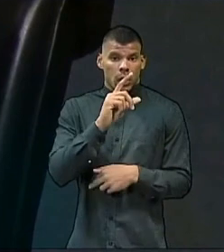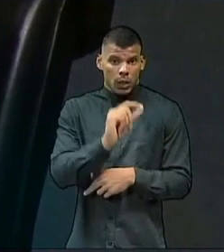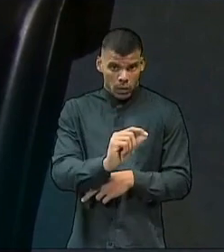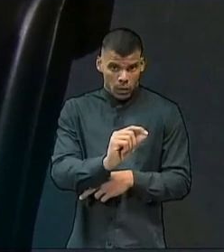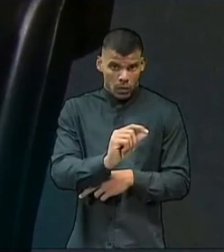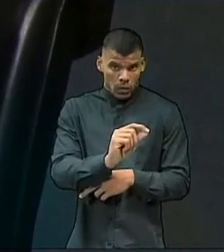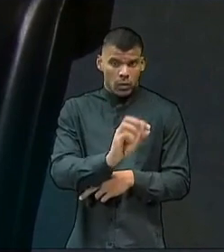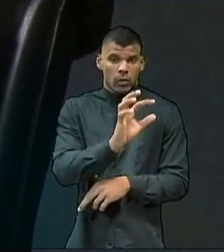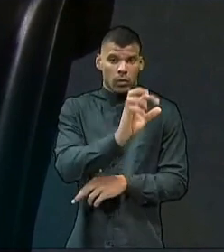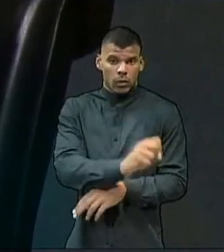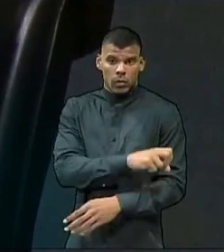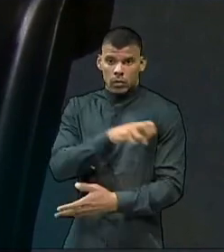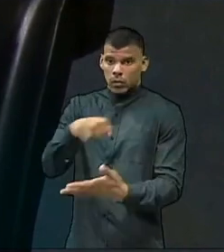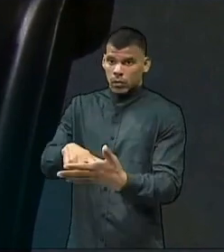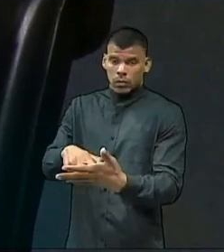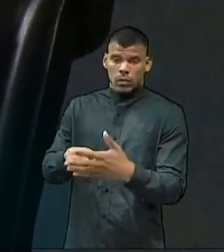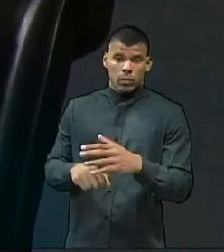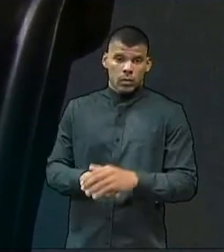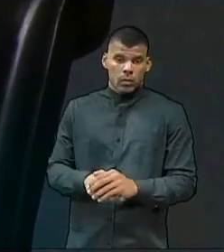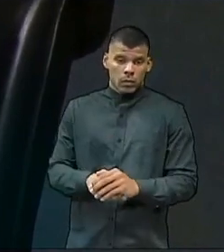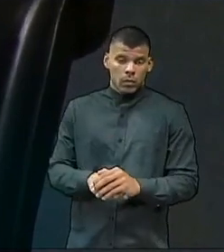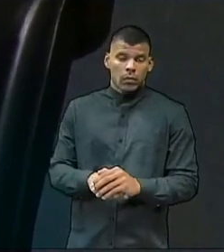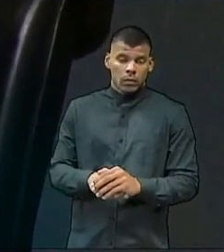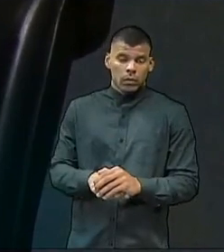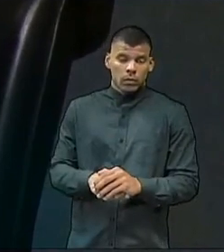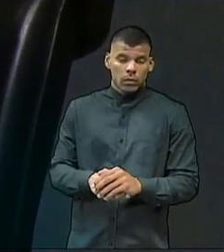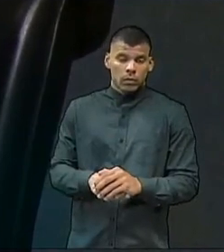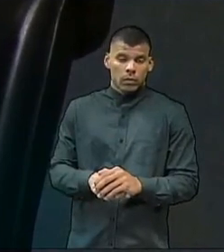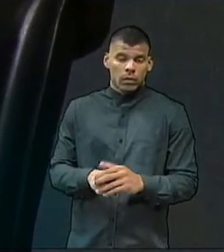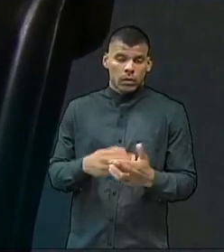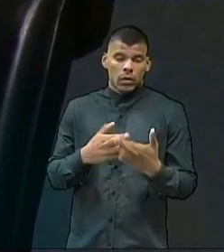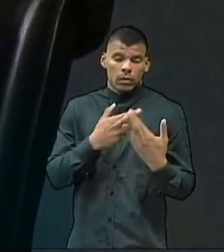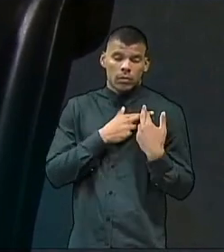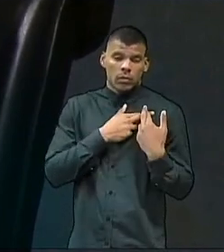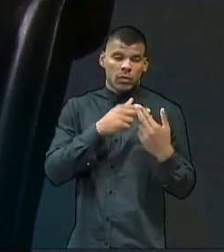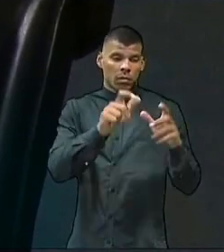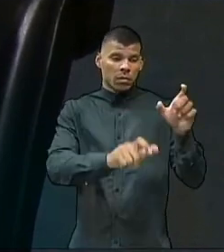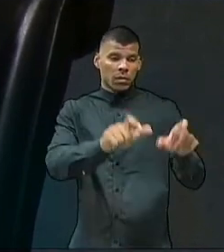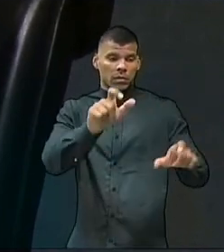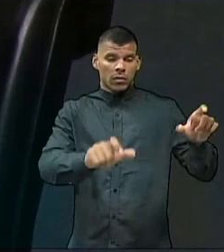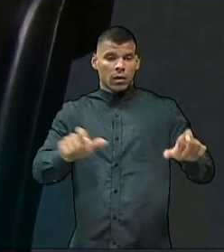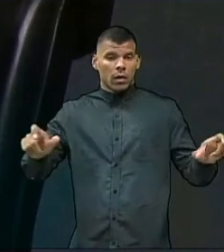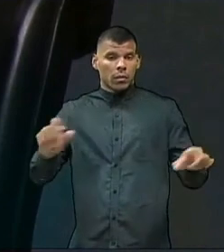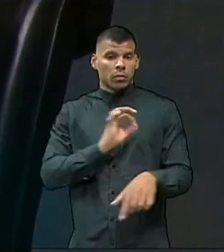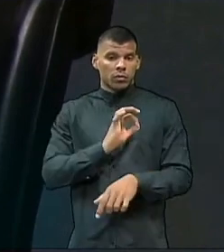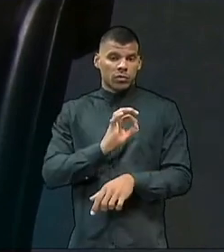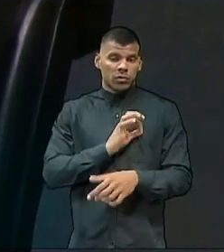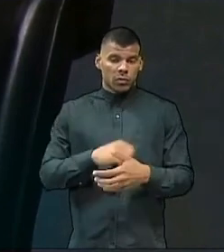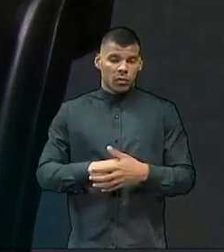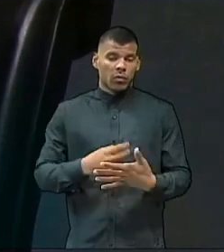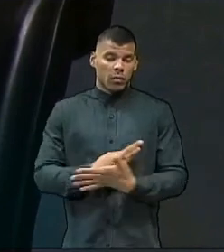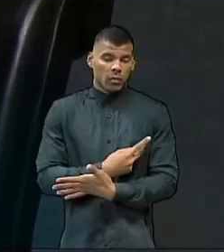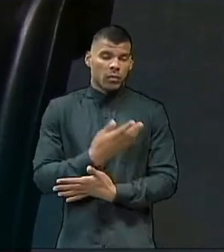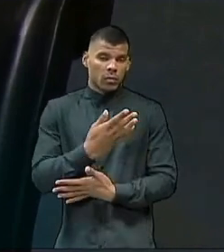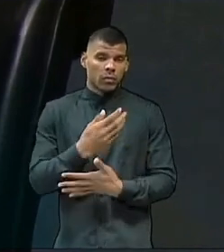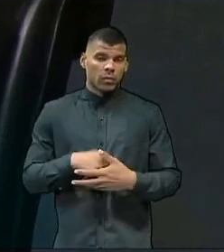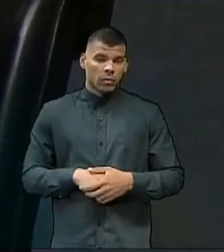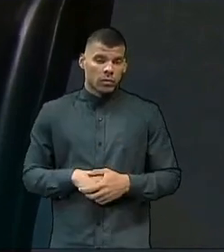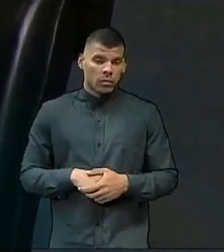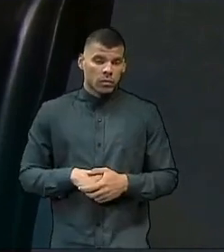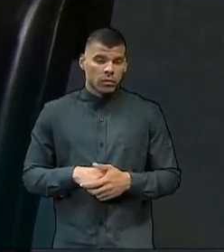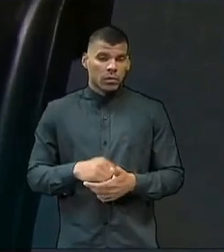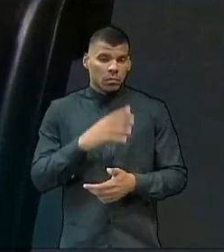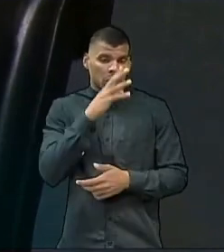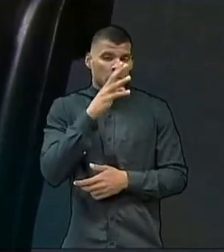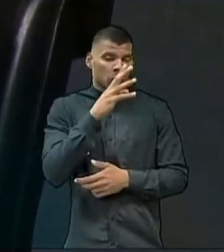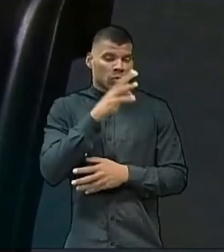dos presídios aqui do estado do Ceará e de responsabilizar os agentes que estejam cometendo esse tipo de absurdo